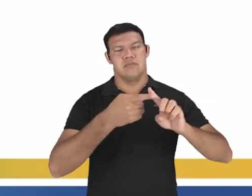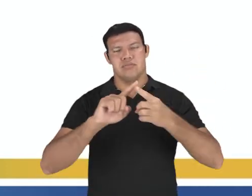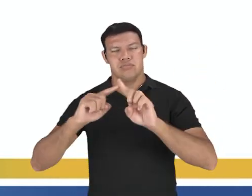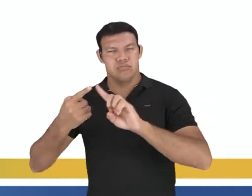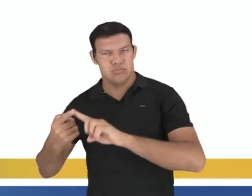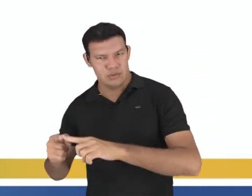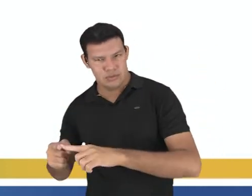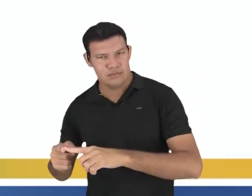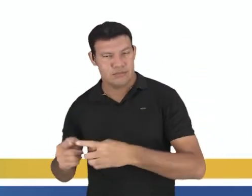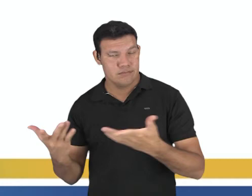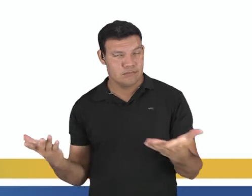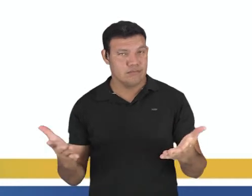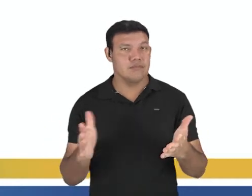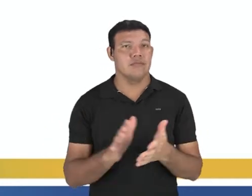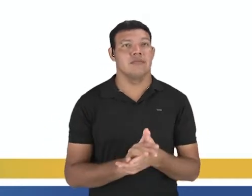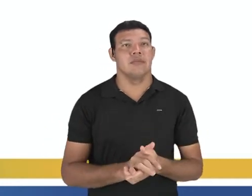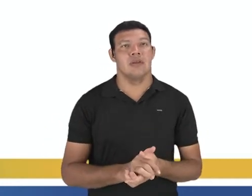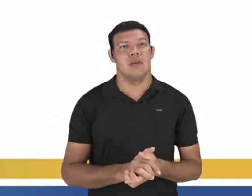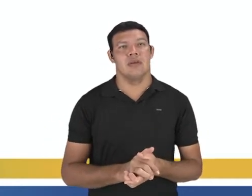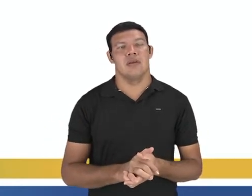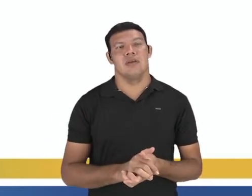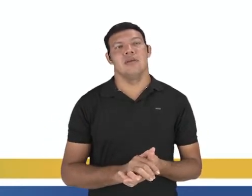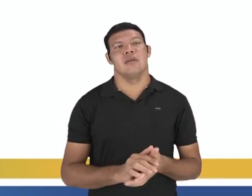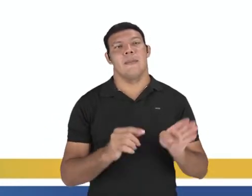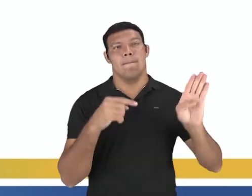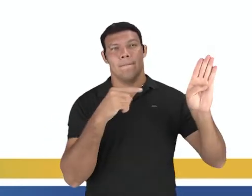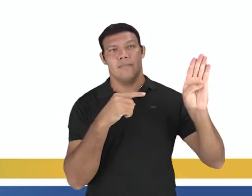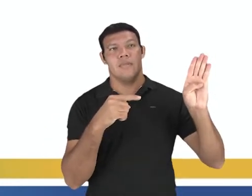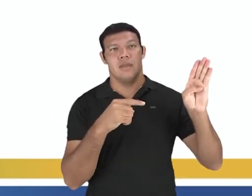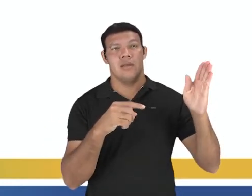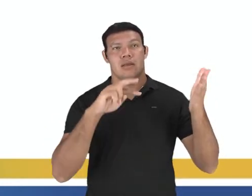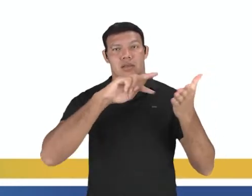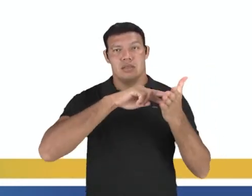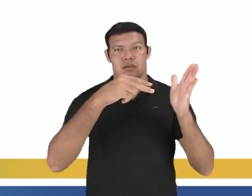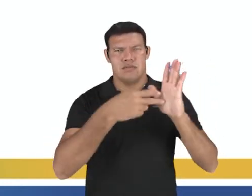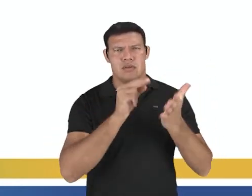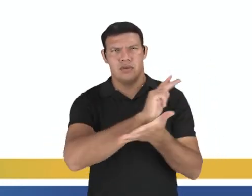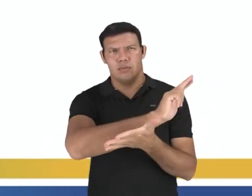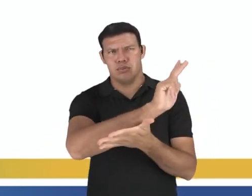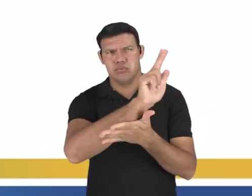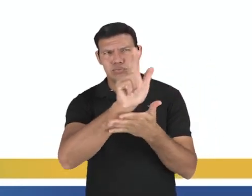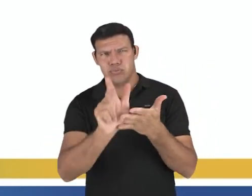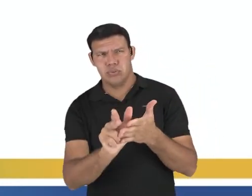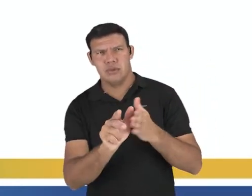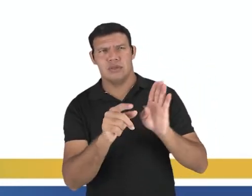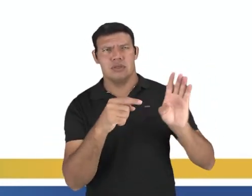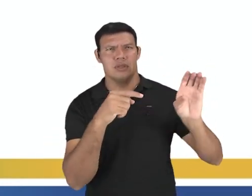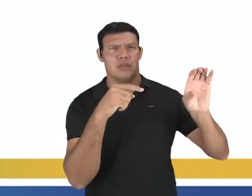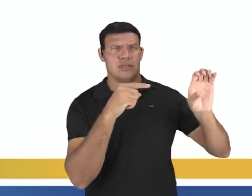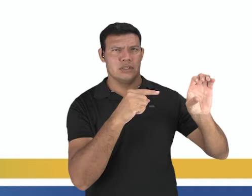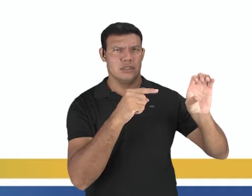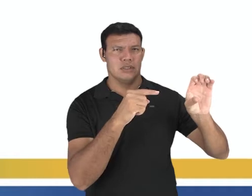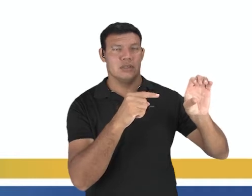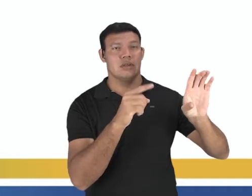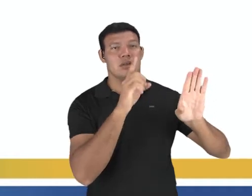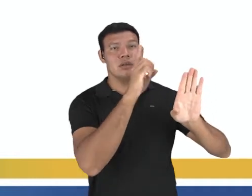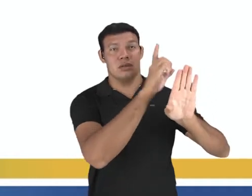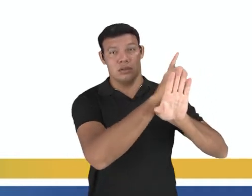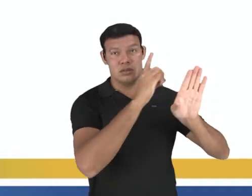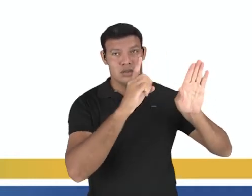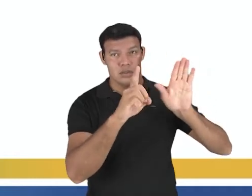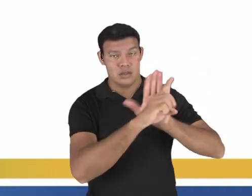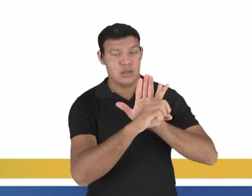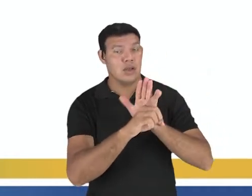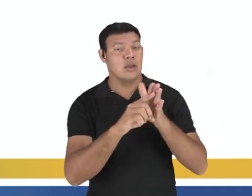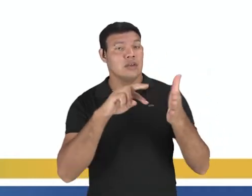pode variar. Multissignificação tem muitos significados. Então fica denotação. O que é denotação? É o real,